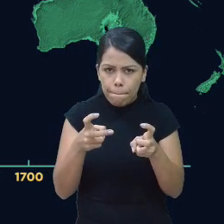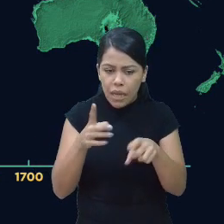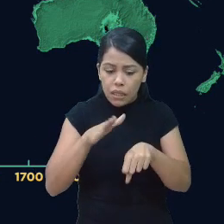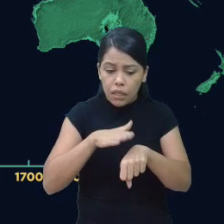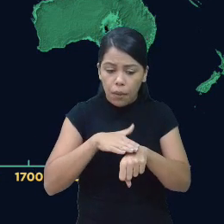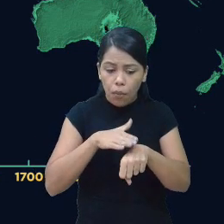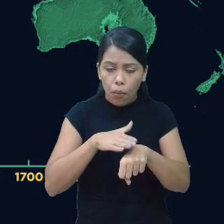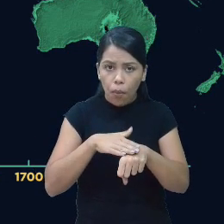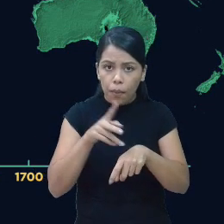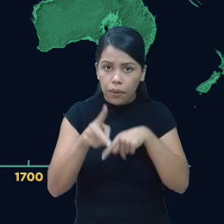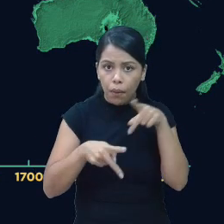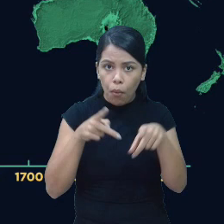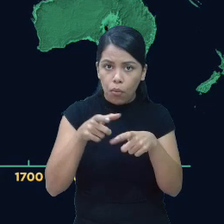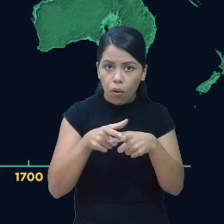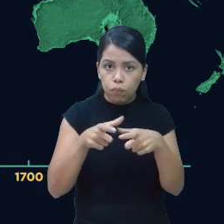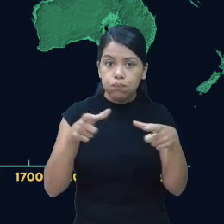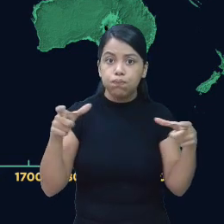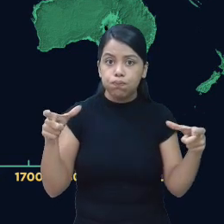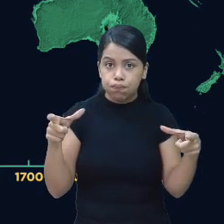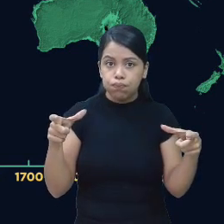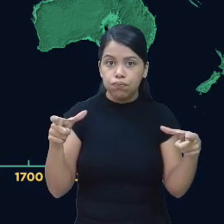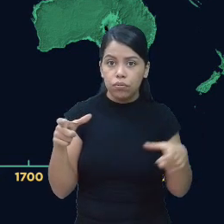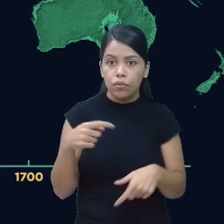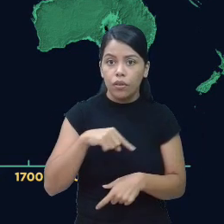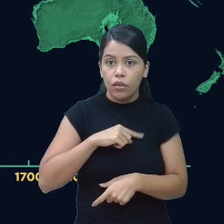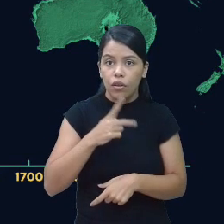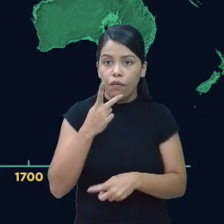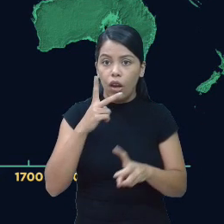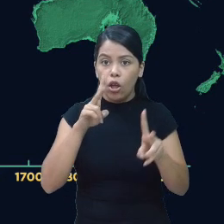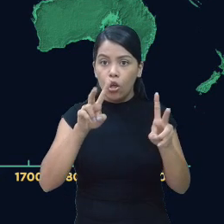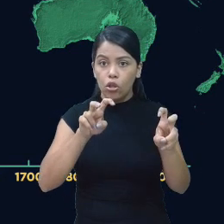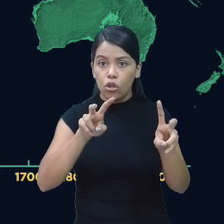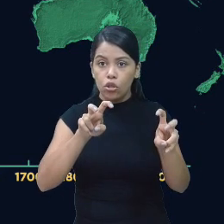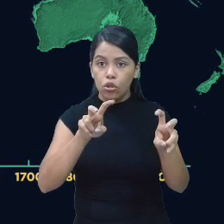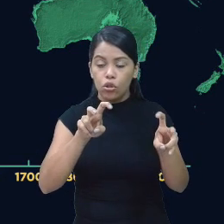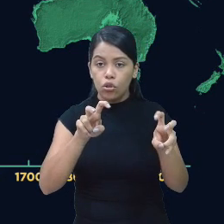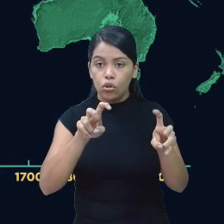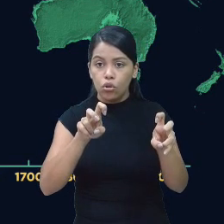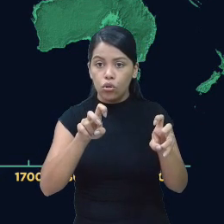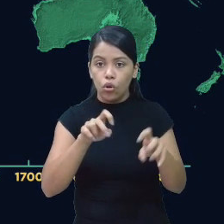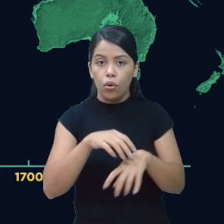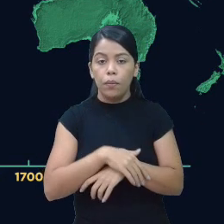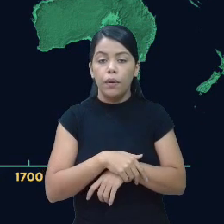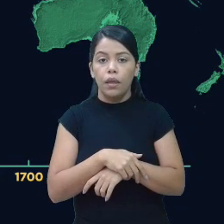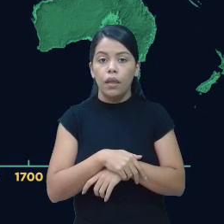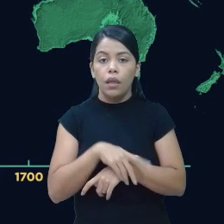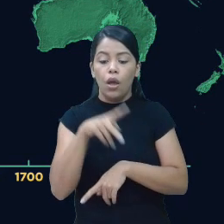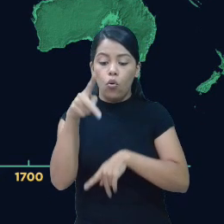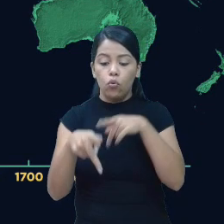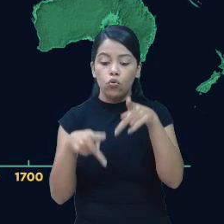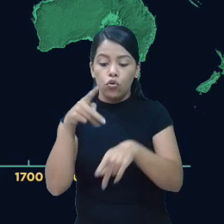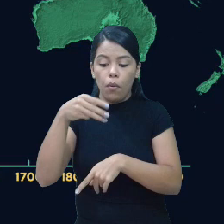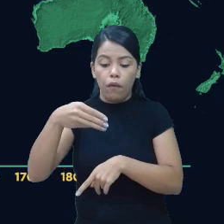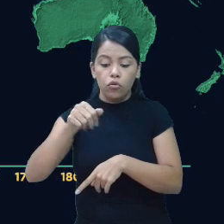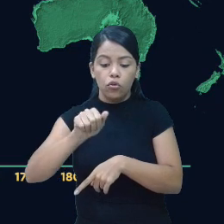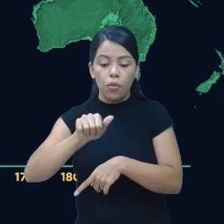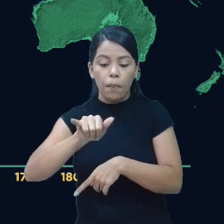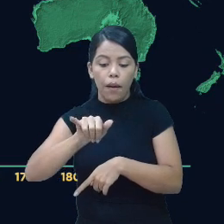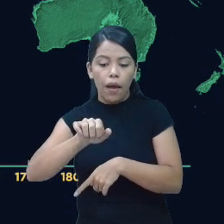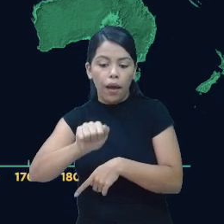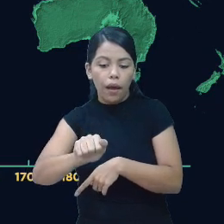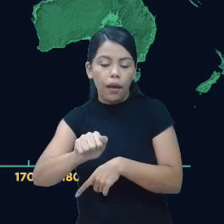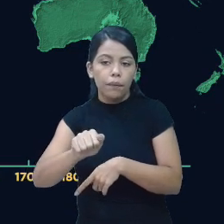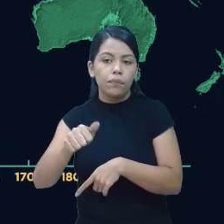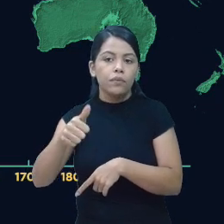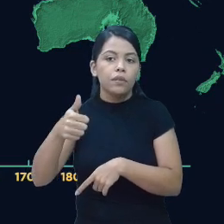essa população ela cresce bastante. Aqui falando da civilização maia, mas a gente ainda está na casa dos 170